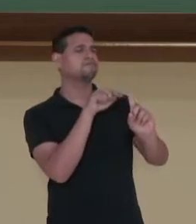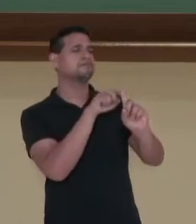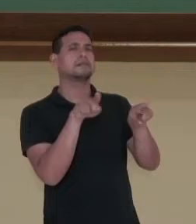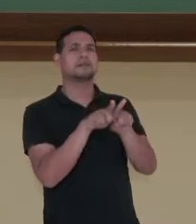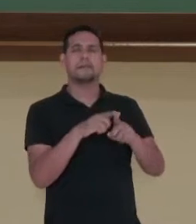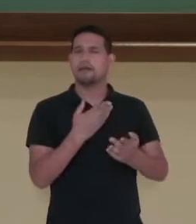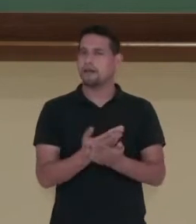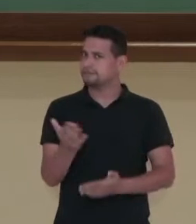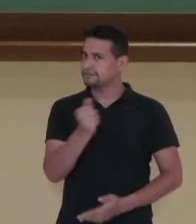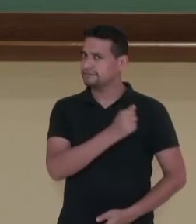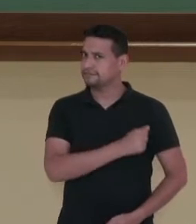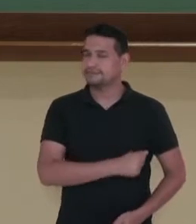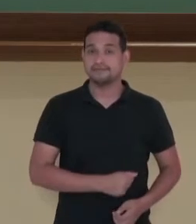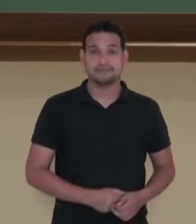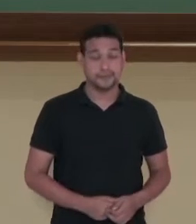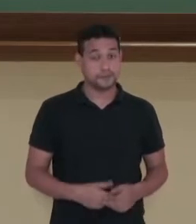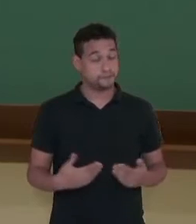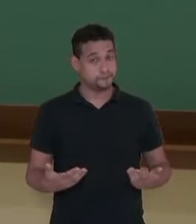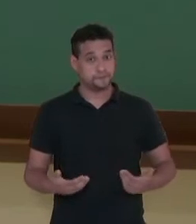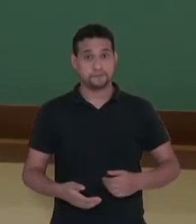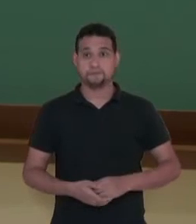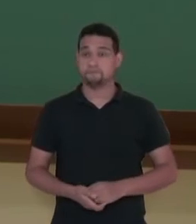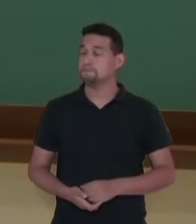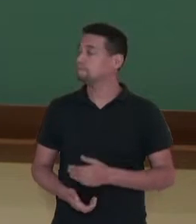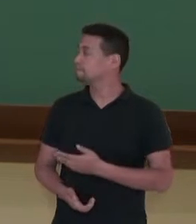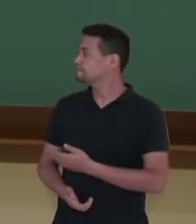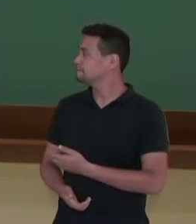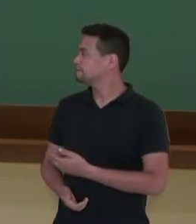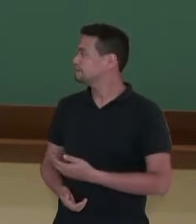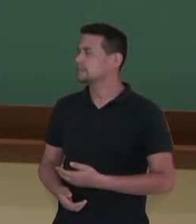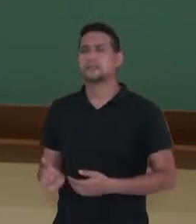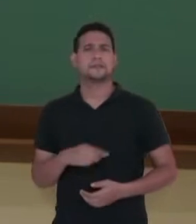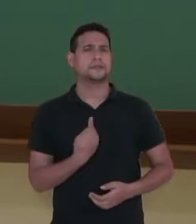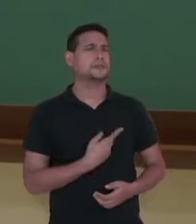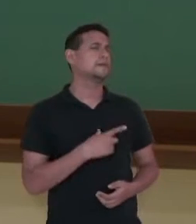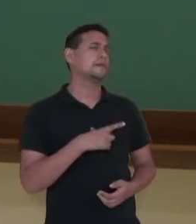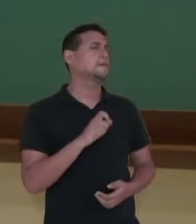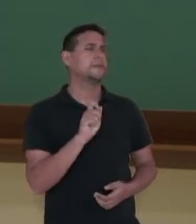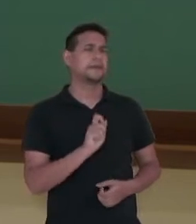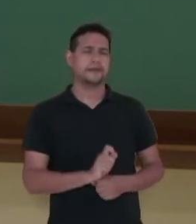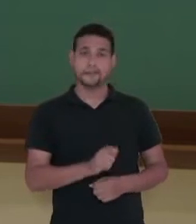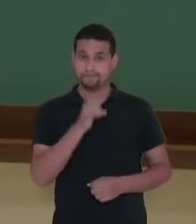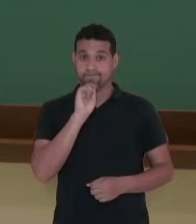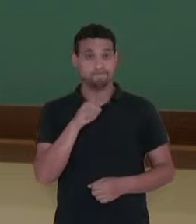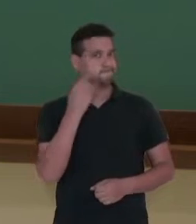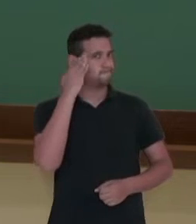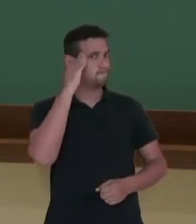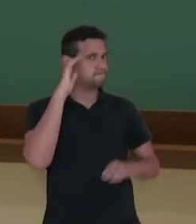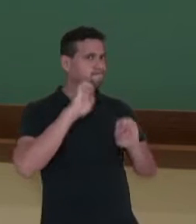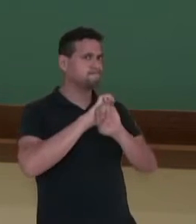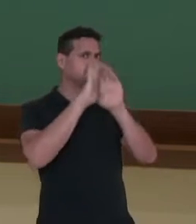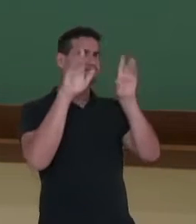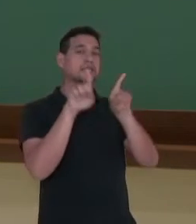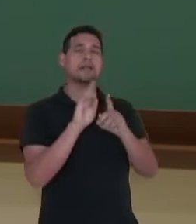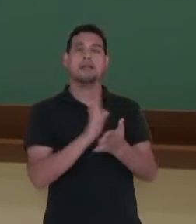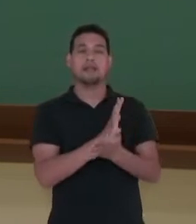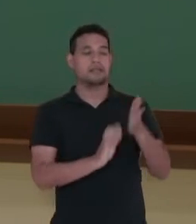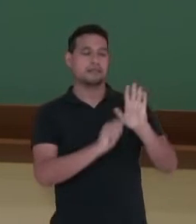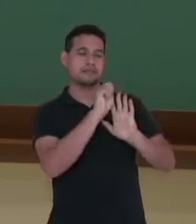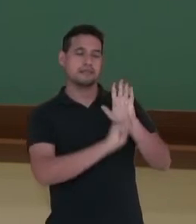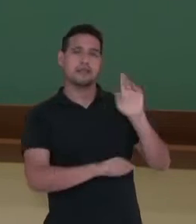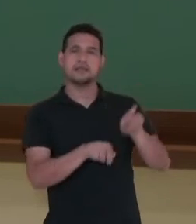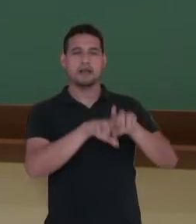esta clase. A ver, entonces tenemos acá compreender a partir de textos